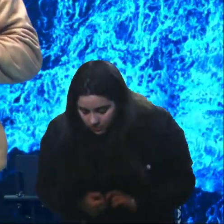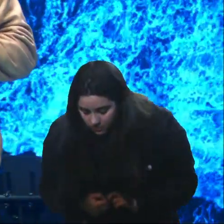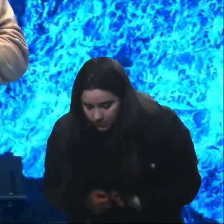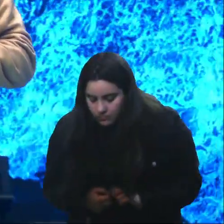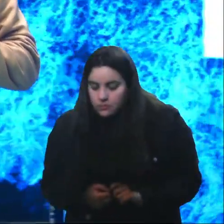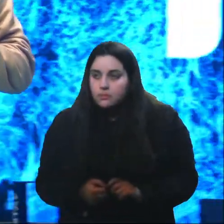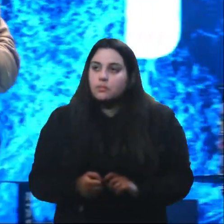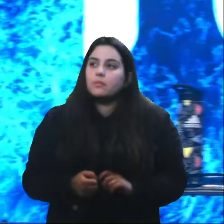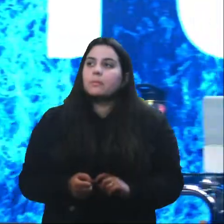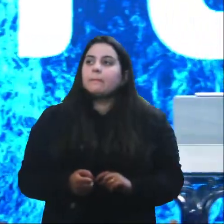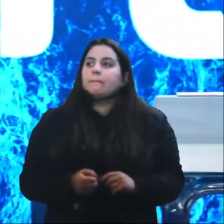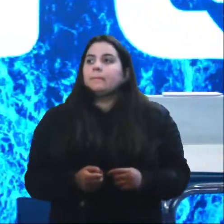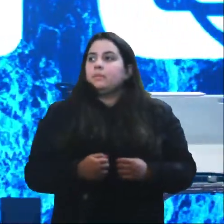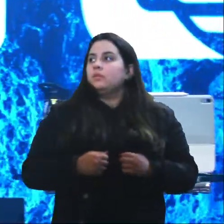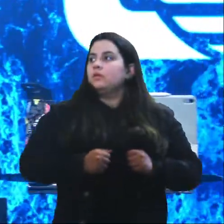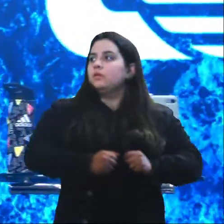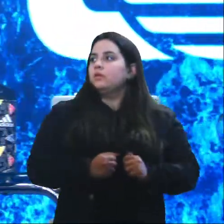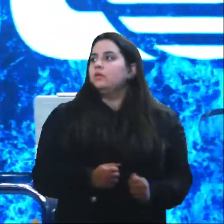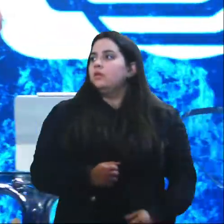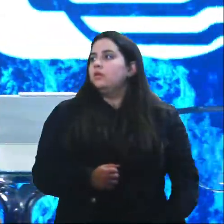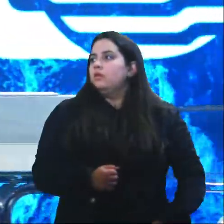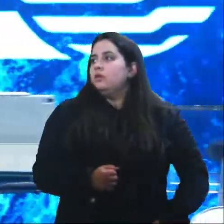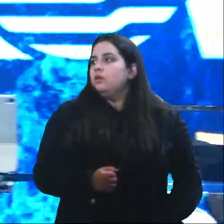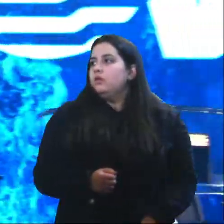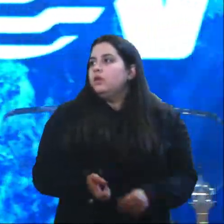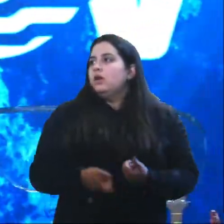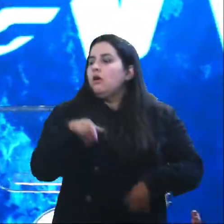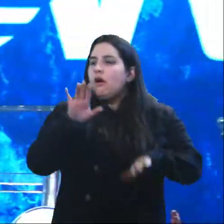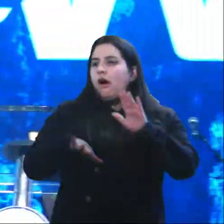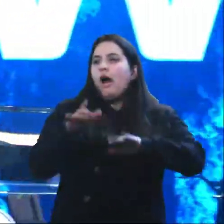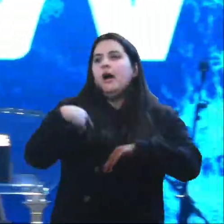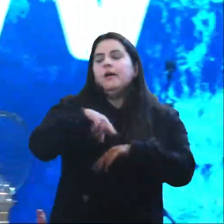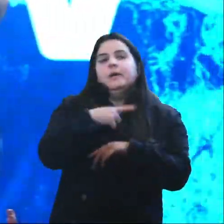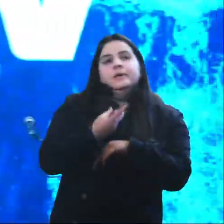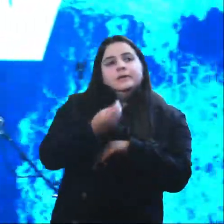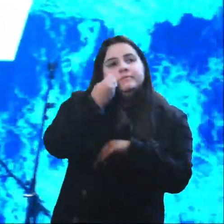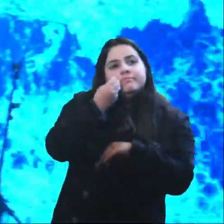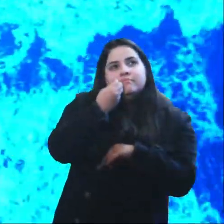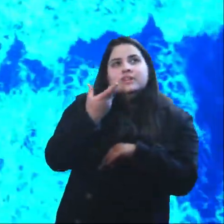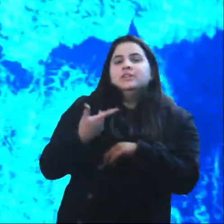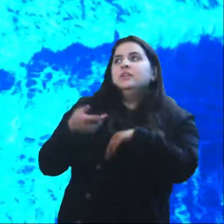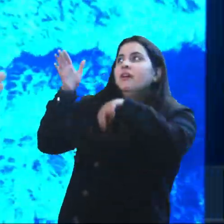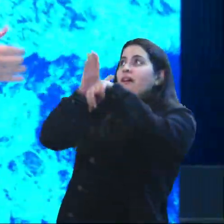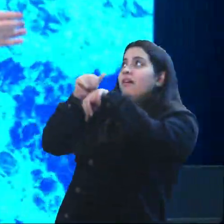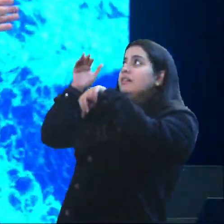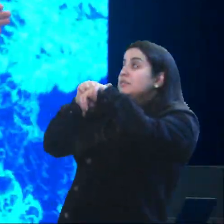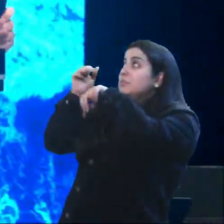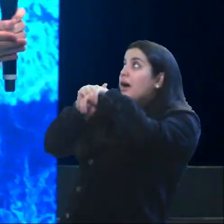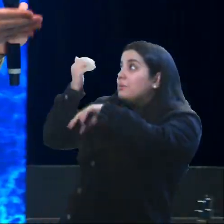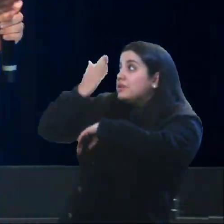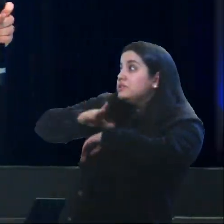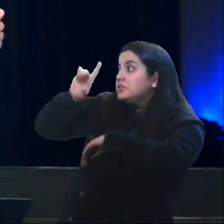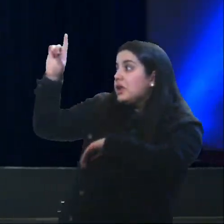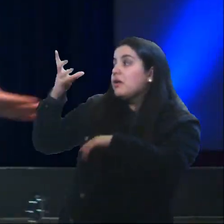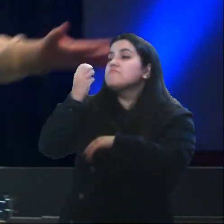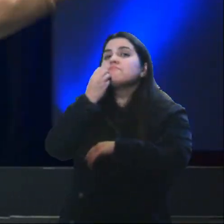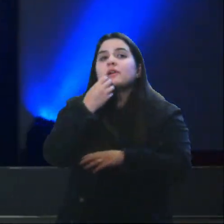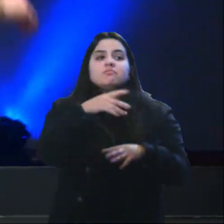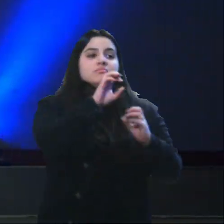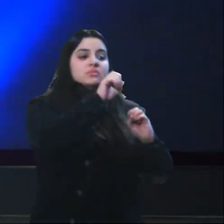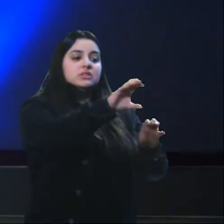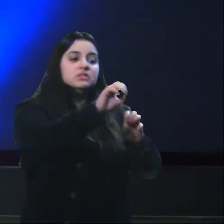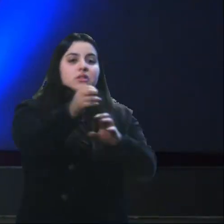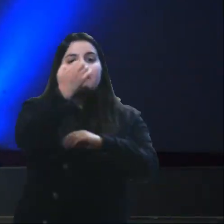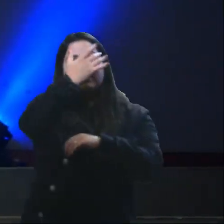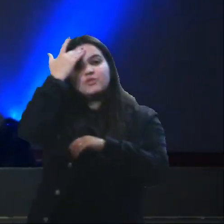Quantas vezes nós tentamos falar sobre Deus, tentamos invocar a presença de Deus, tentamos ensinar as pessoas sobre